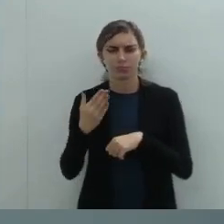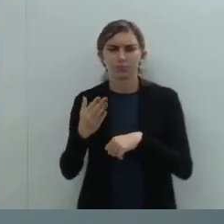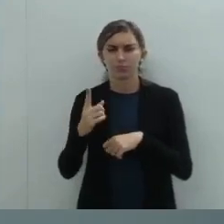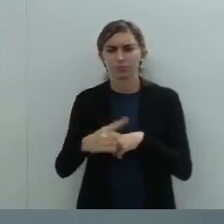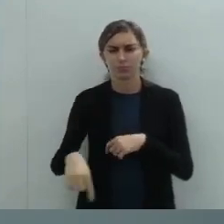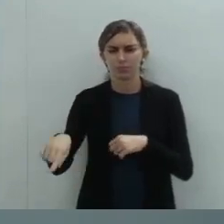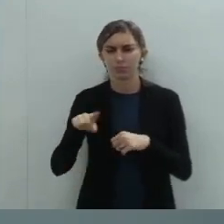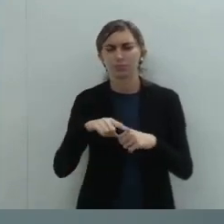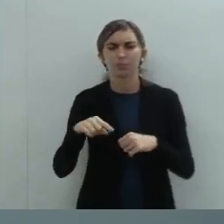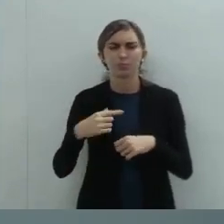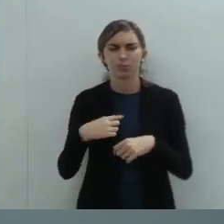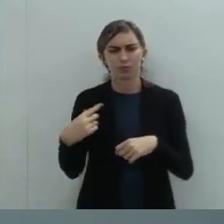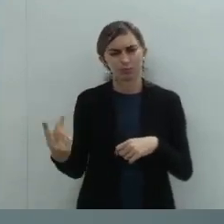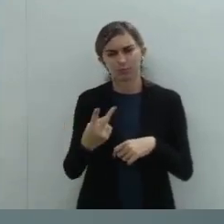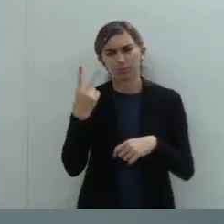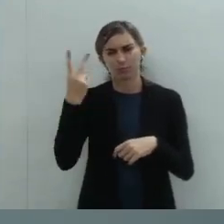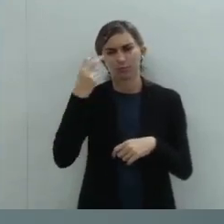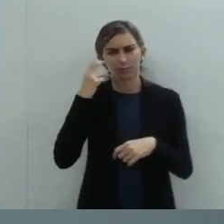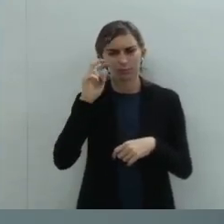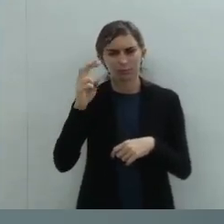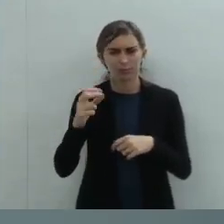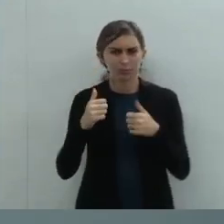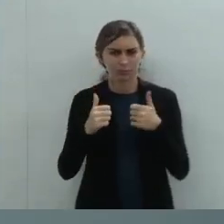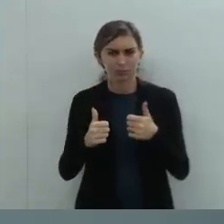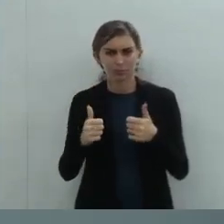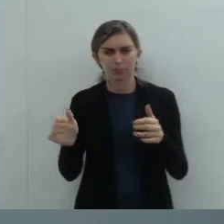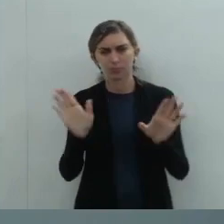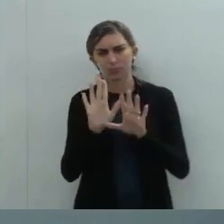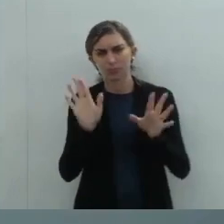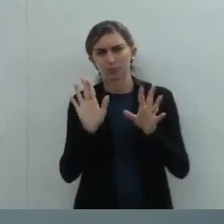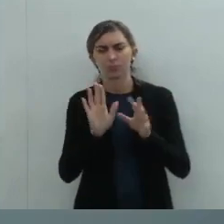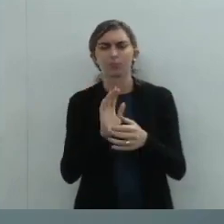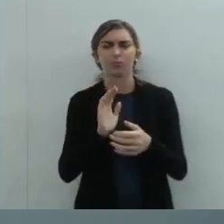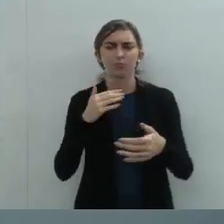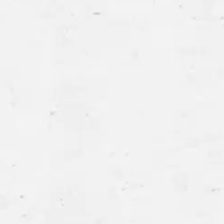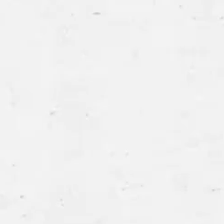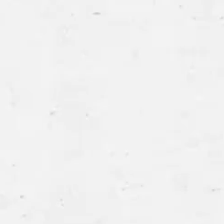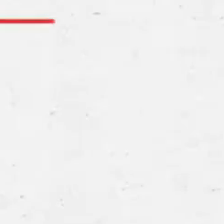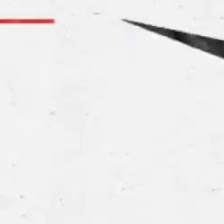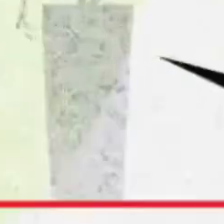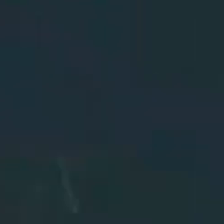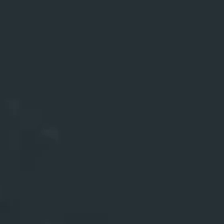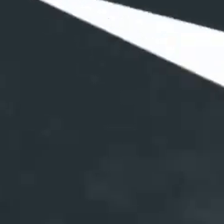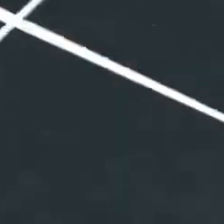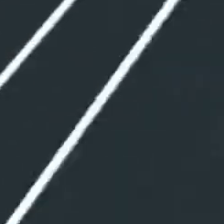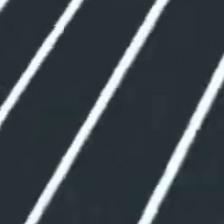de nós essa valorização cultural, tá bom? Forte beijo e até a próxima aula.